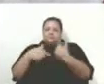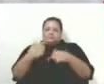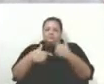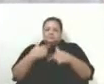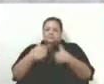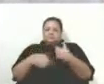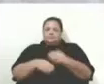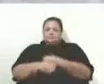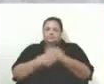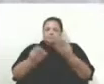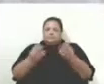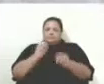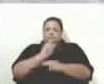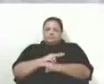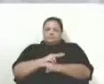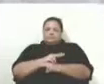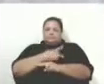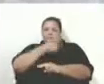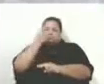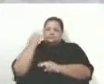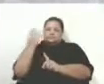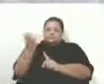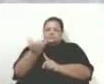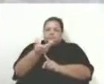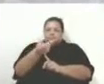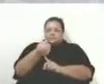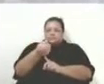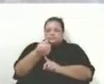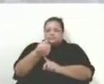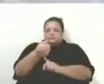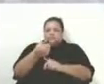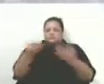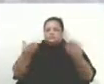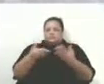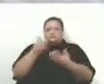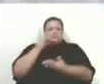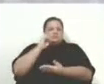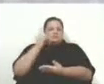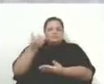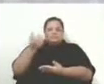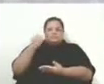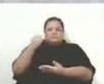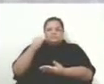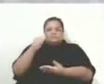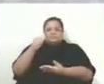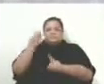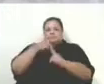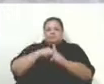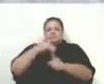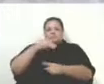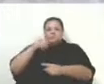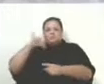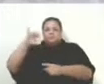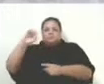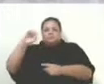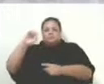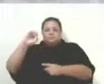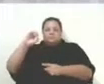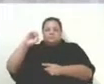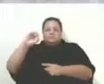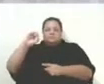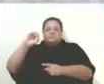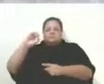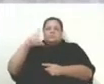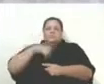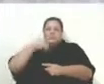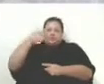os artesãos. Nós vamos ter de novo, agora dia 11 de maio, véspera do Dia das Mães. Então, guardem aí